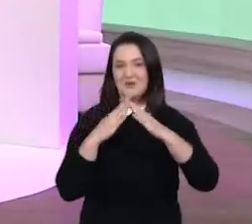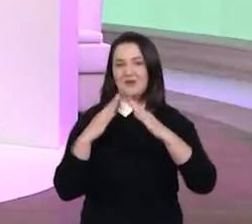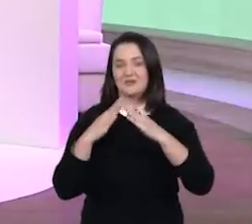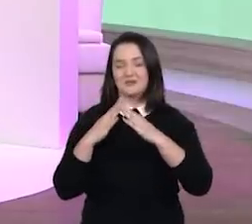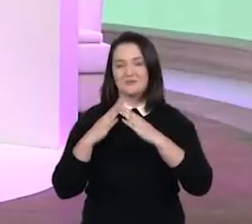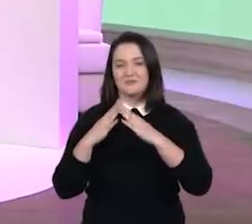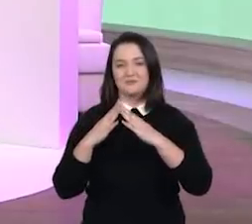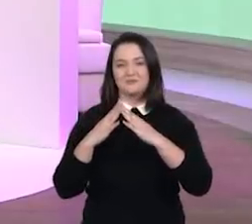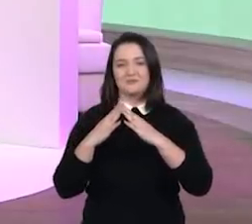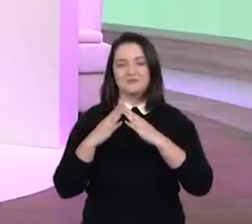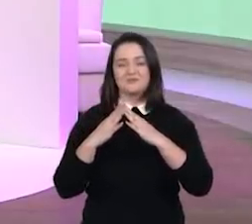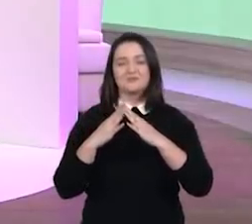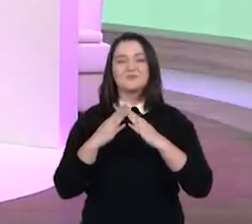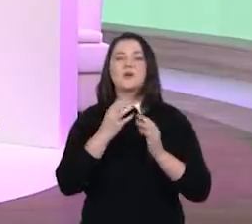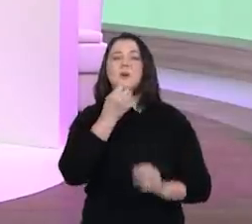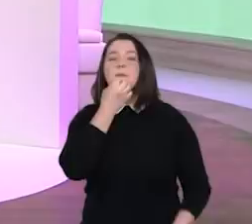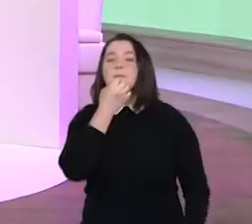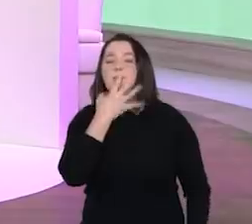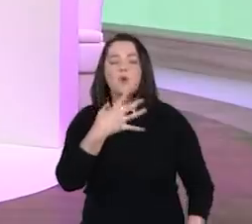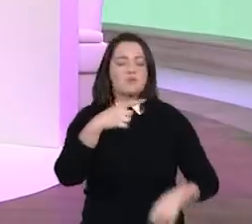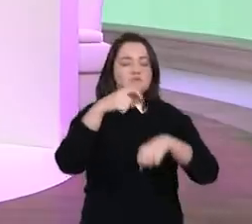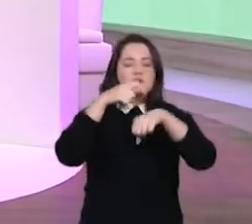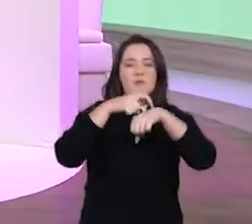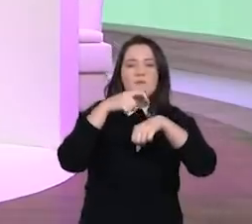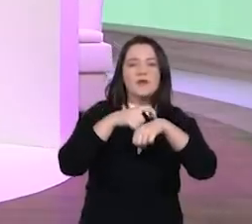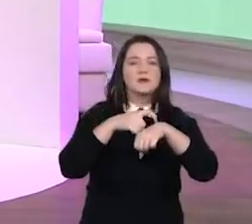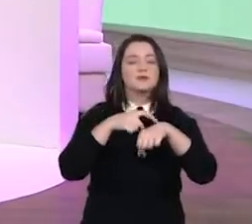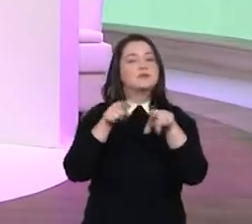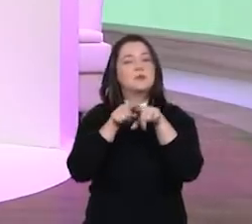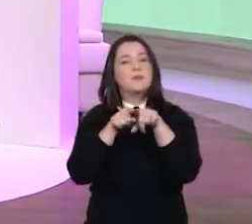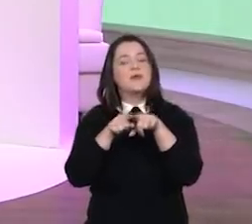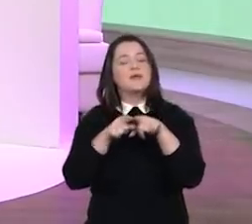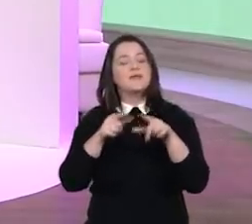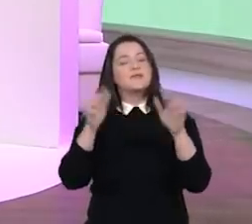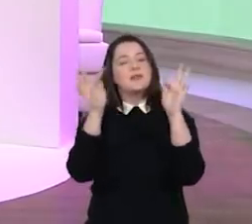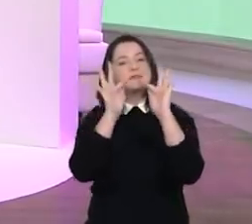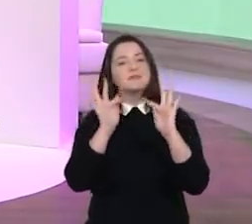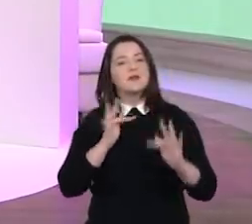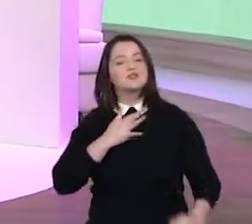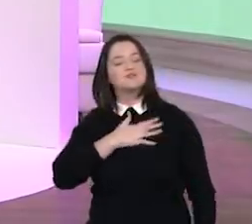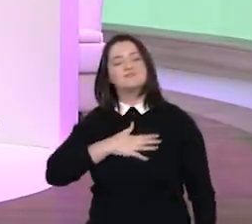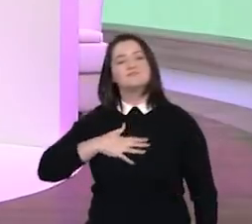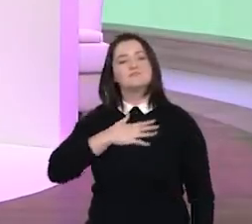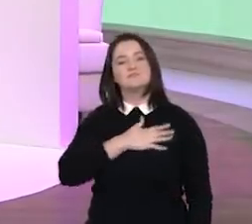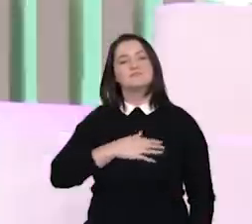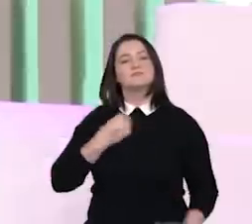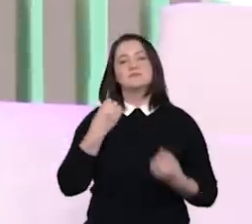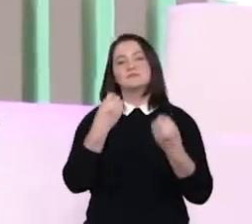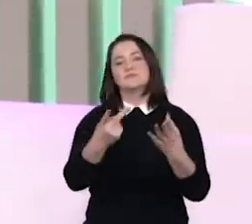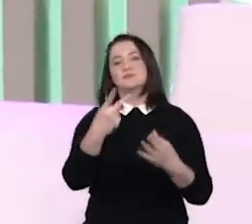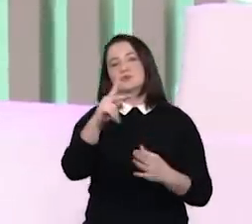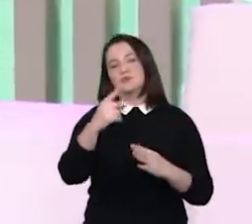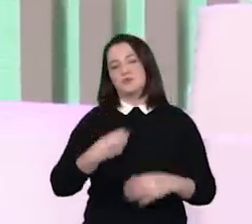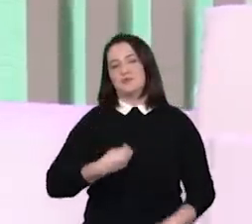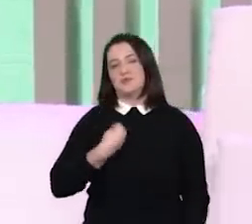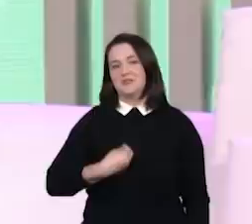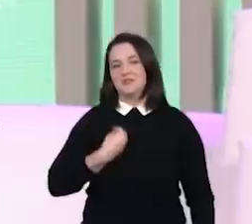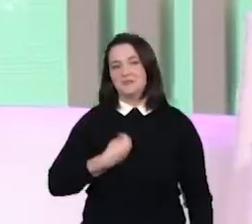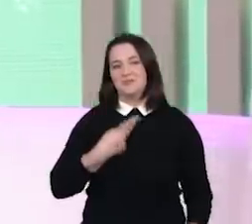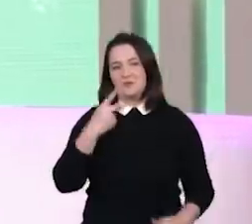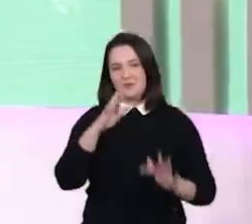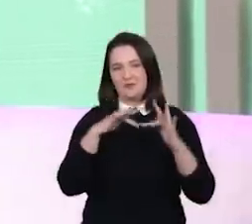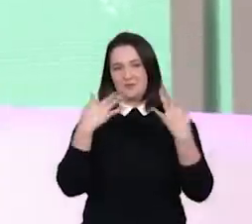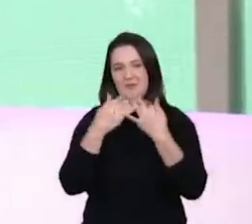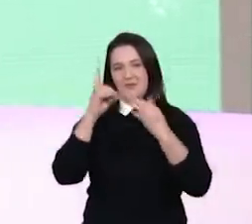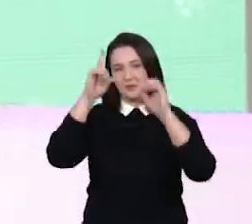para que o bom momento, a alegria seja devolvida para a sua vida, para a sua família. Que